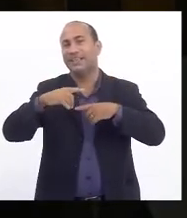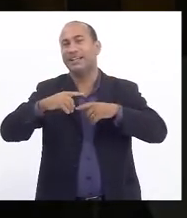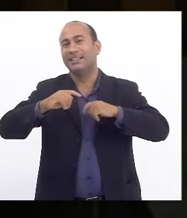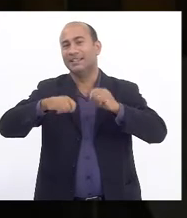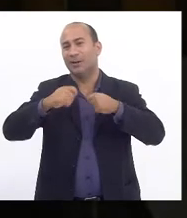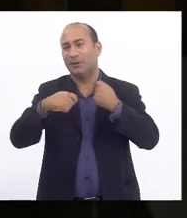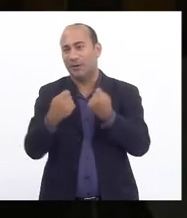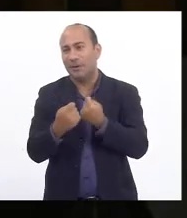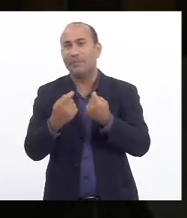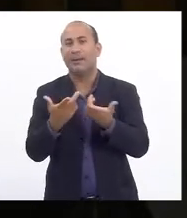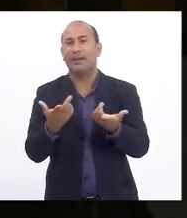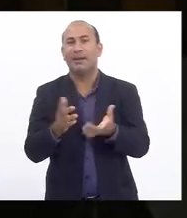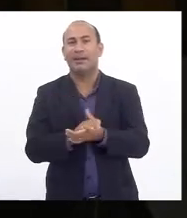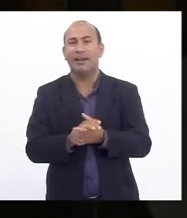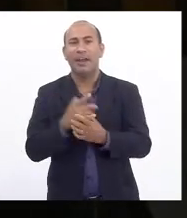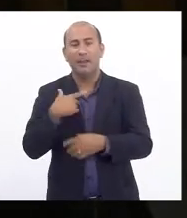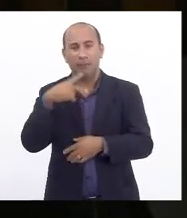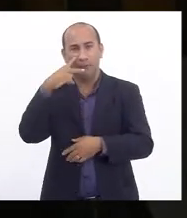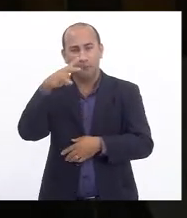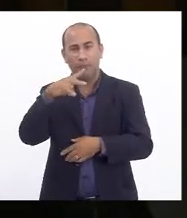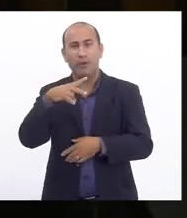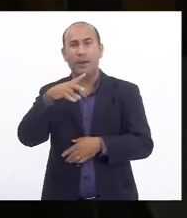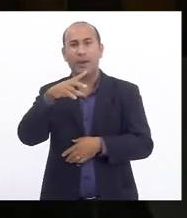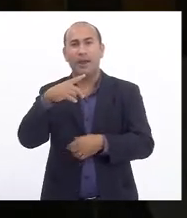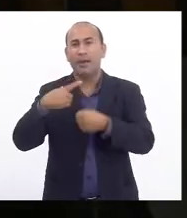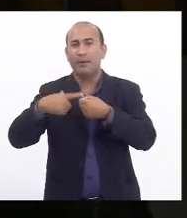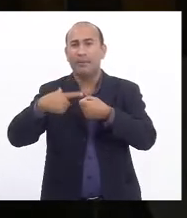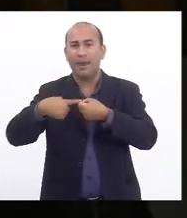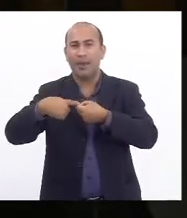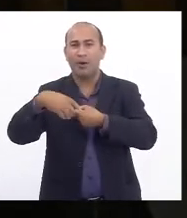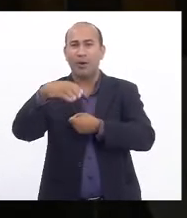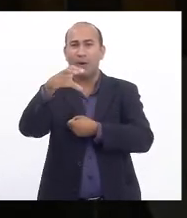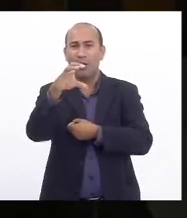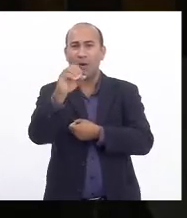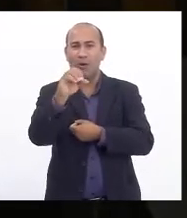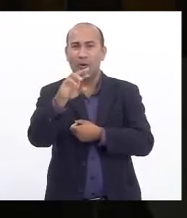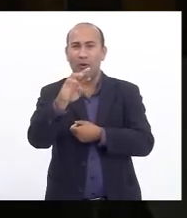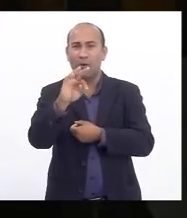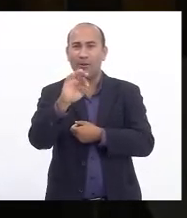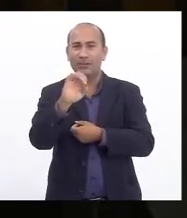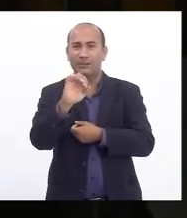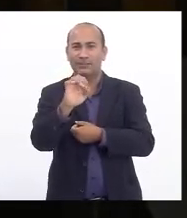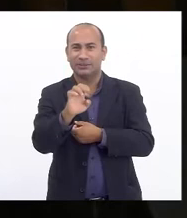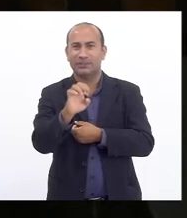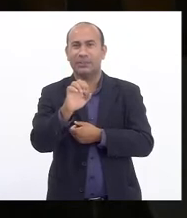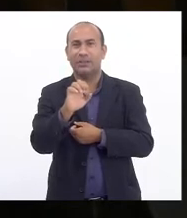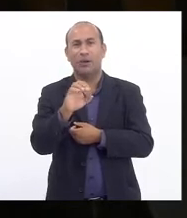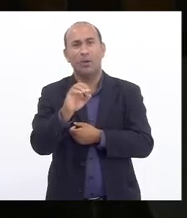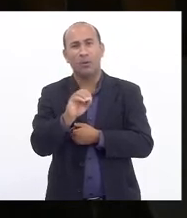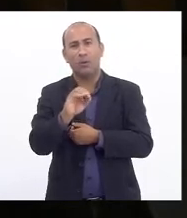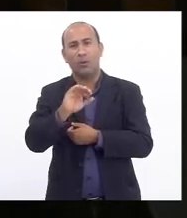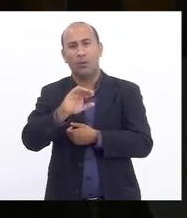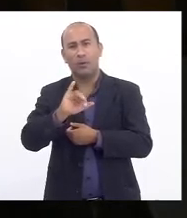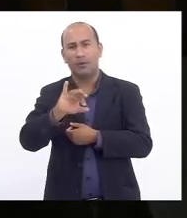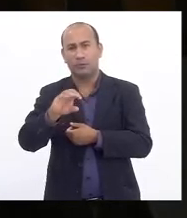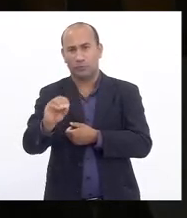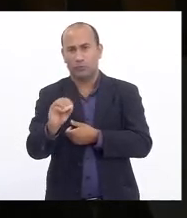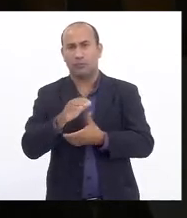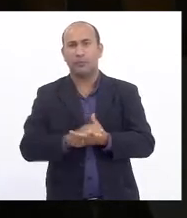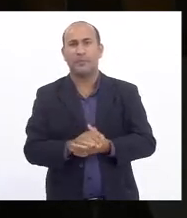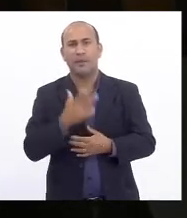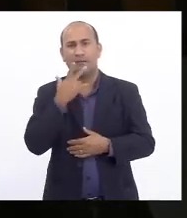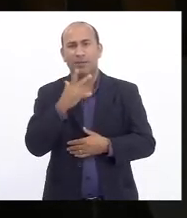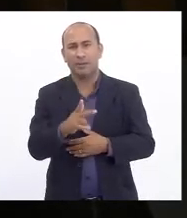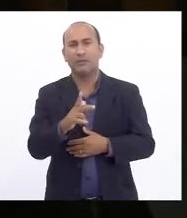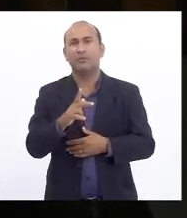Visitei especialmente o bairro corte oito foi ali recepcionado por uma das grandes lideranças populares de Duque de